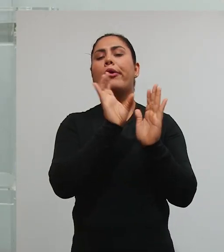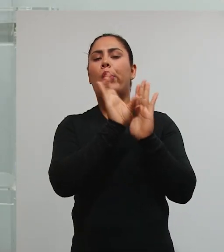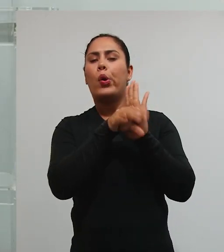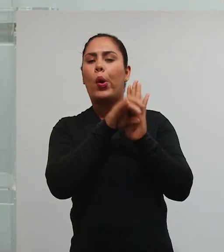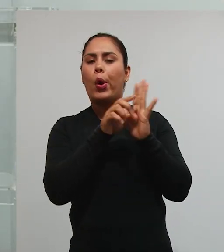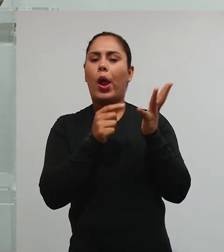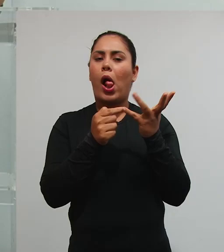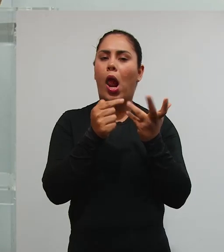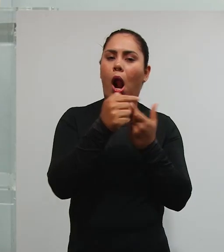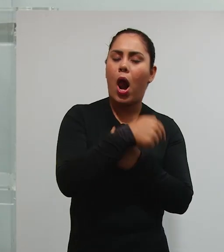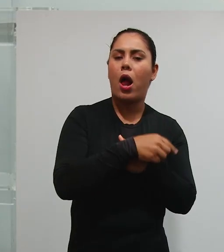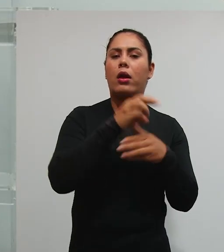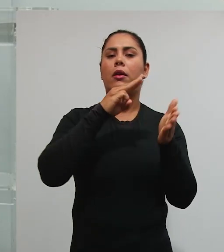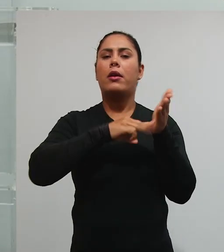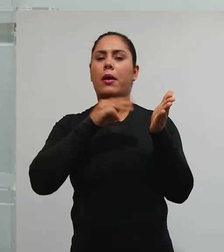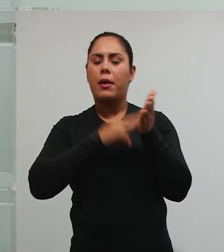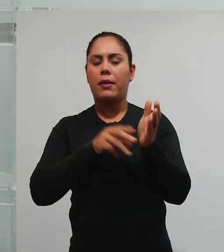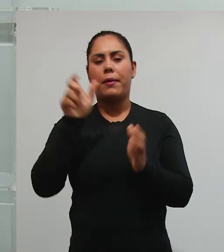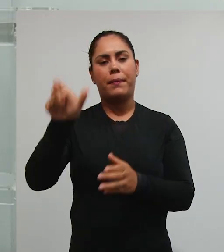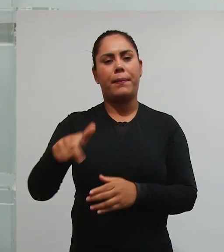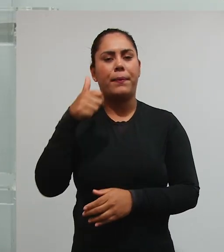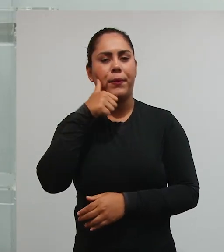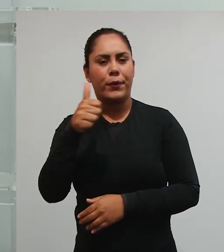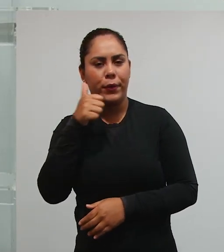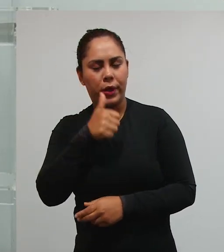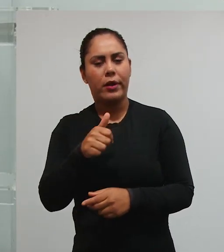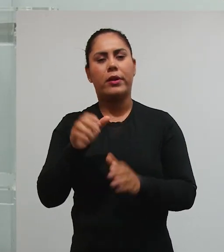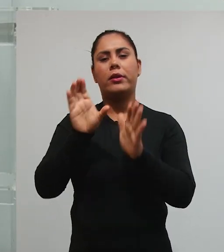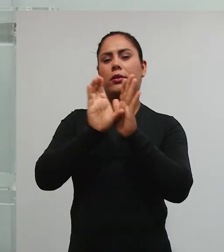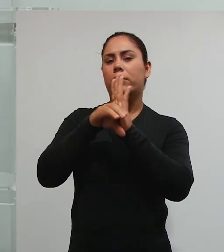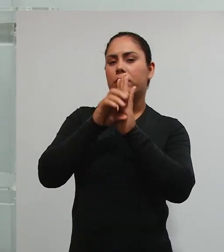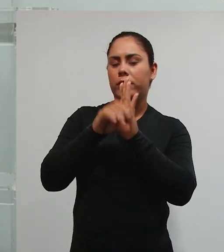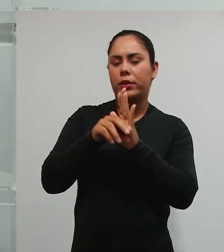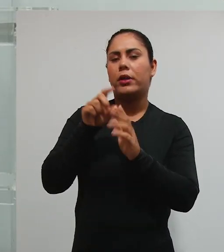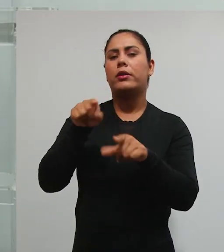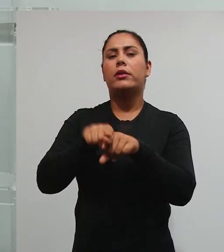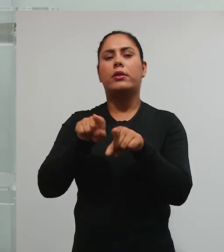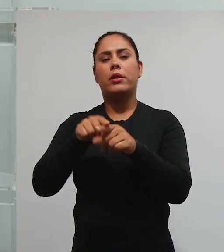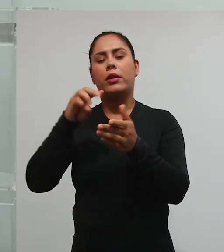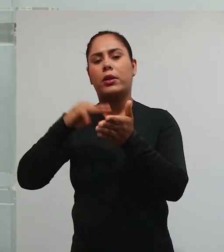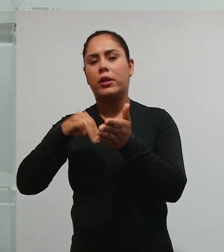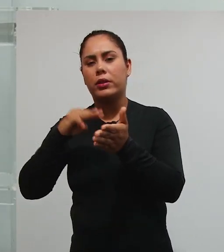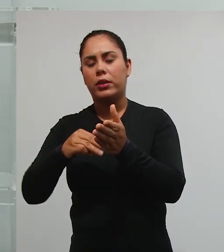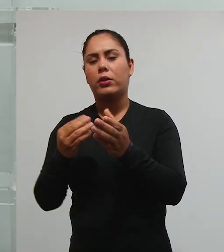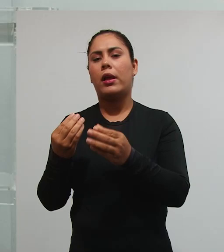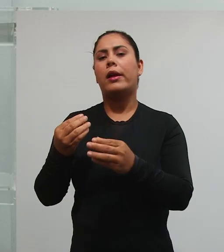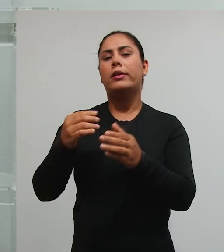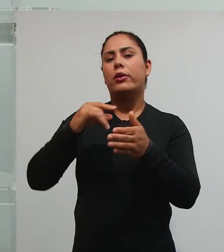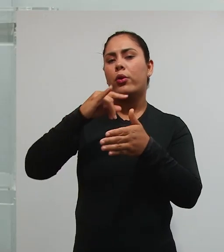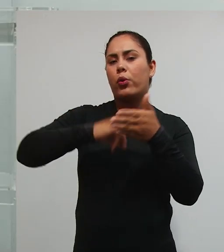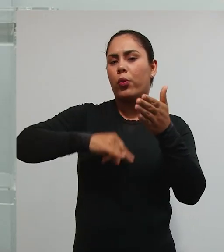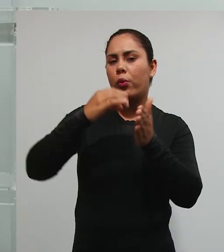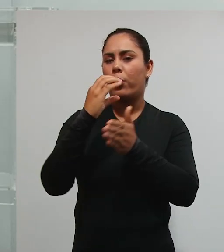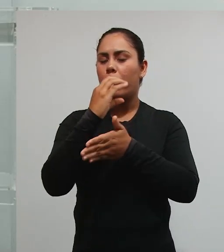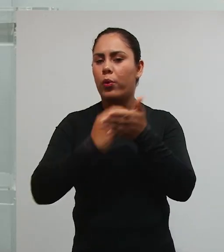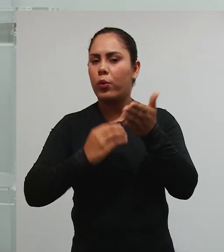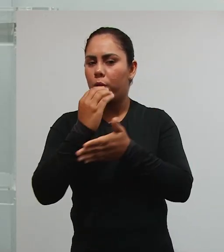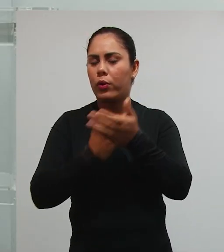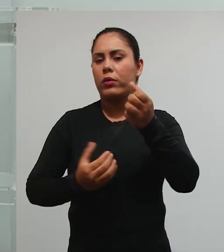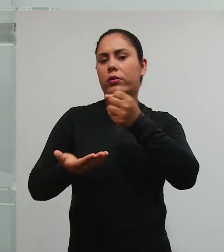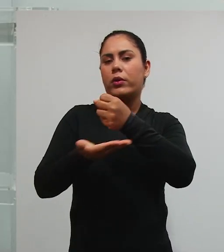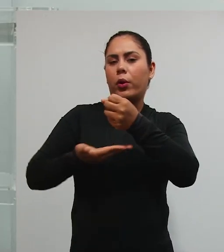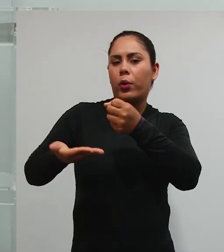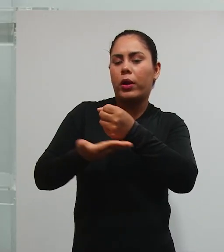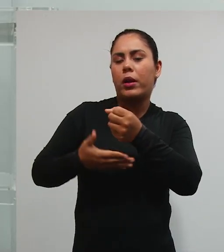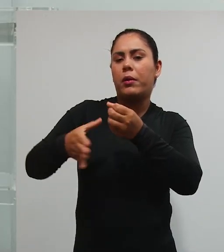os conceitos meteorológicos da Luluzinha, todos os conceitos meteorológicos dos nossos componentes curriculares, que são os elementos